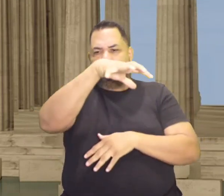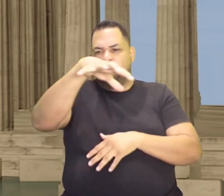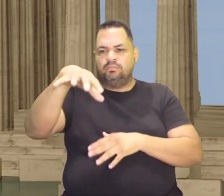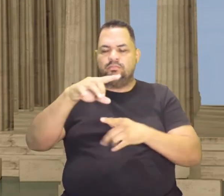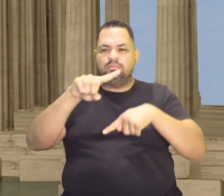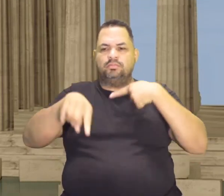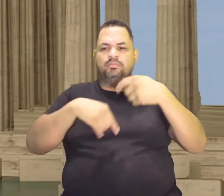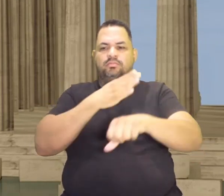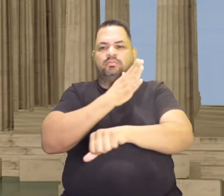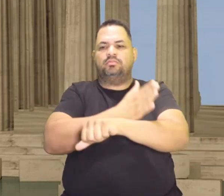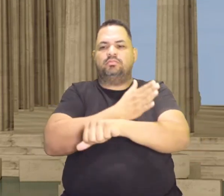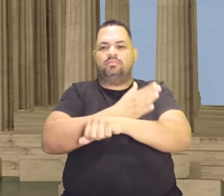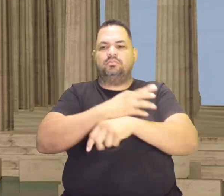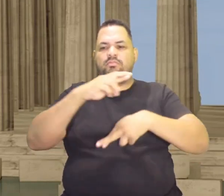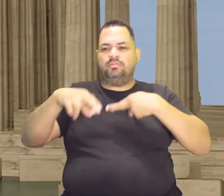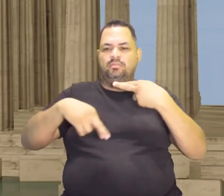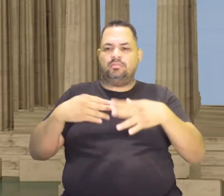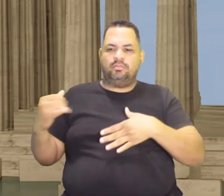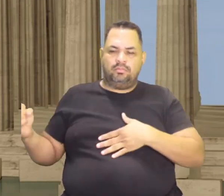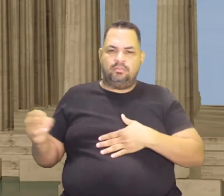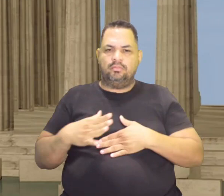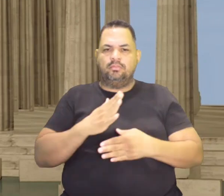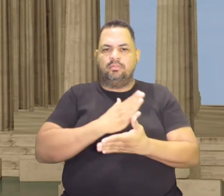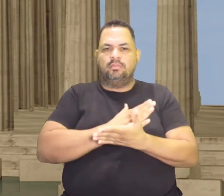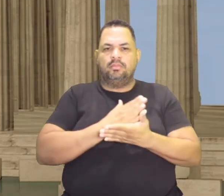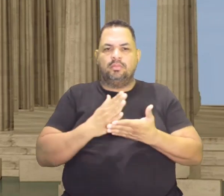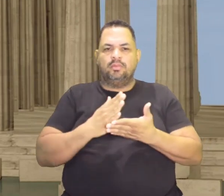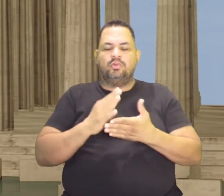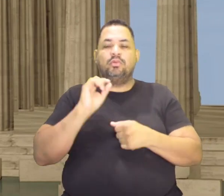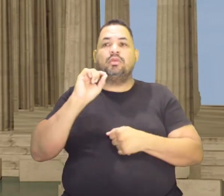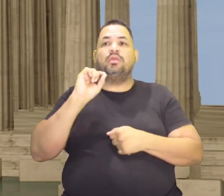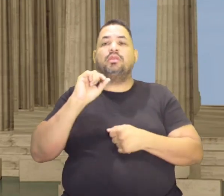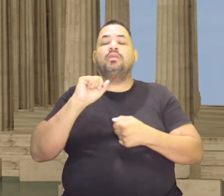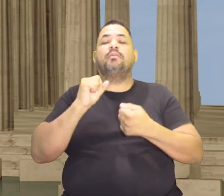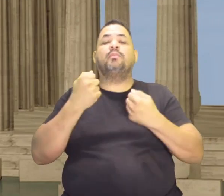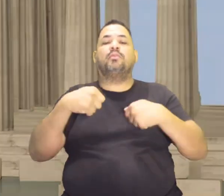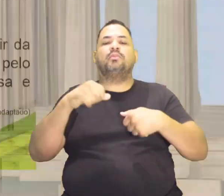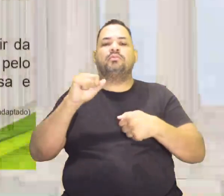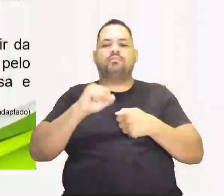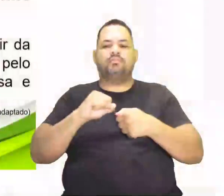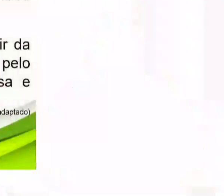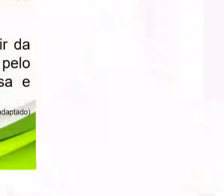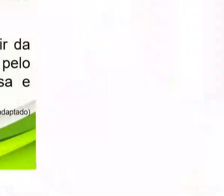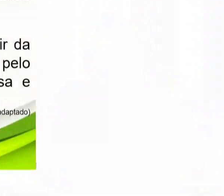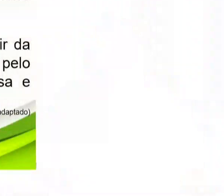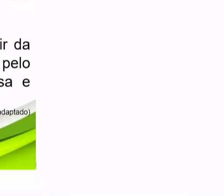da Idade Média, a partir do Renascimento, vamos lá o que ele é capaz de fazer? Vamos lá, olha aí.